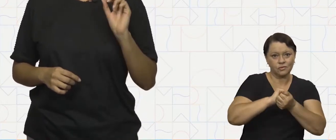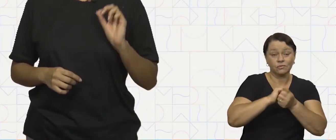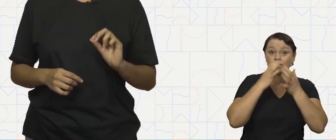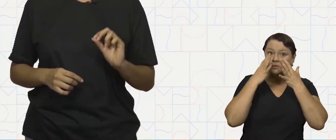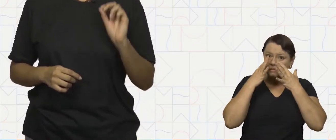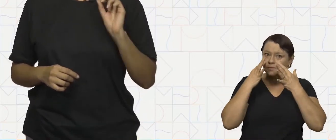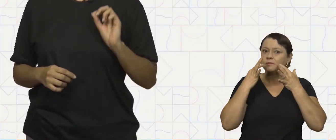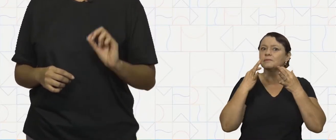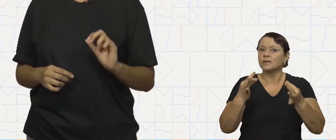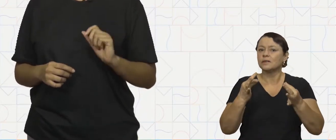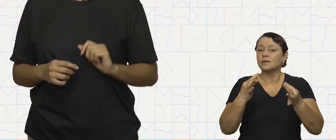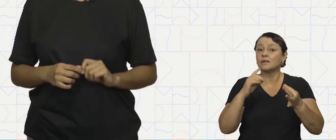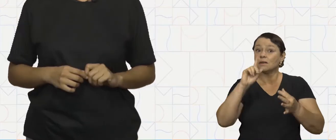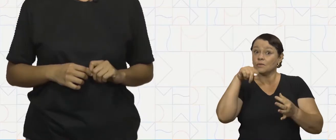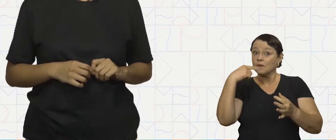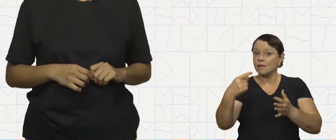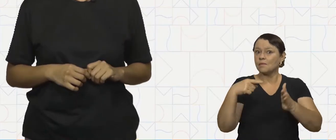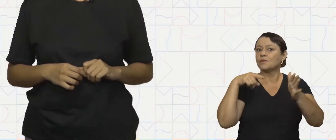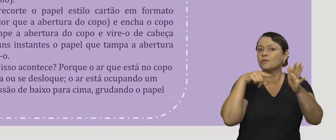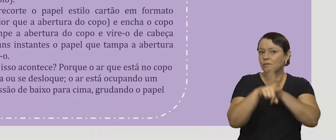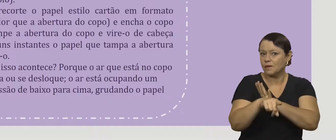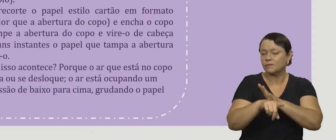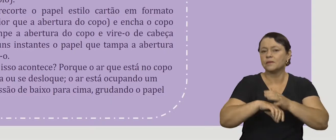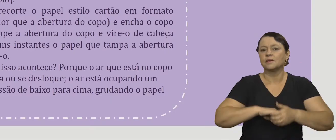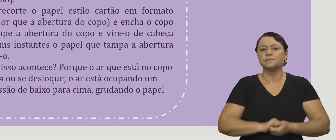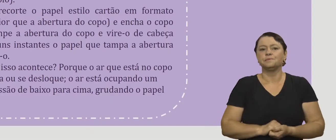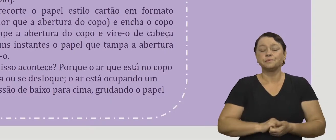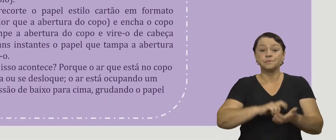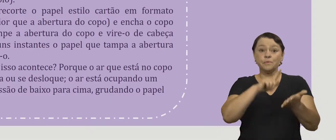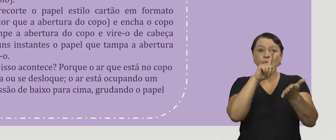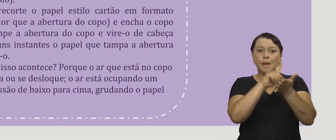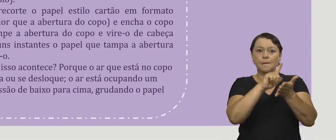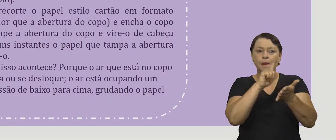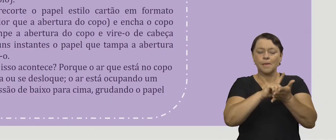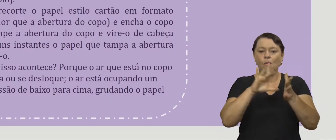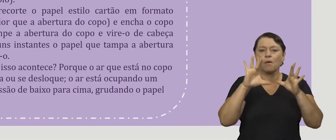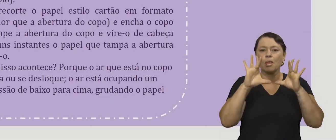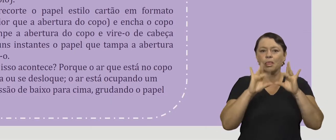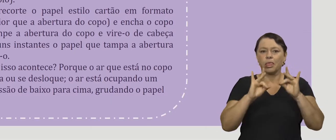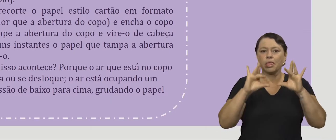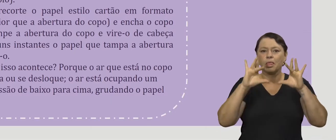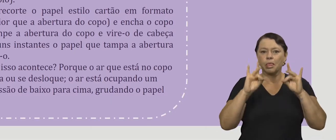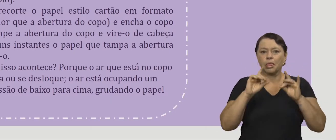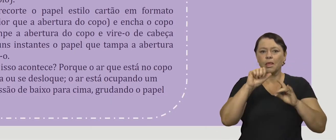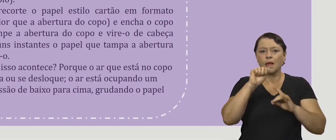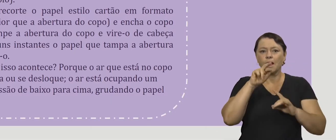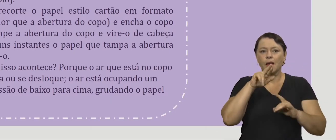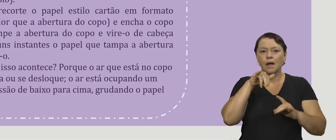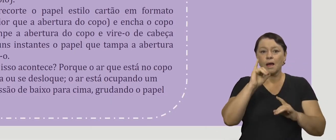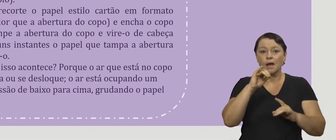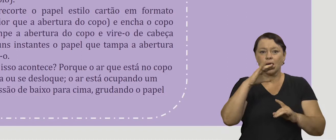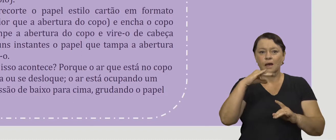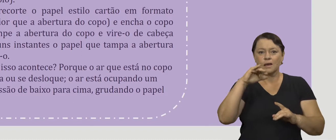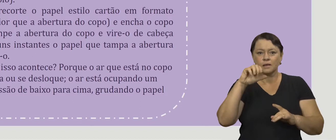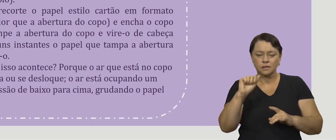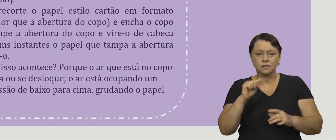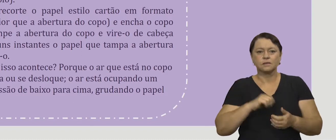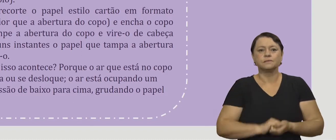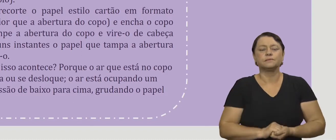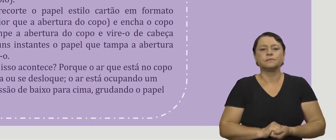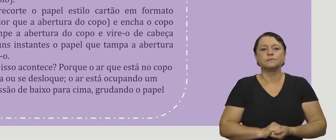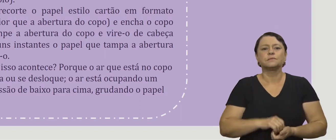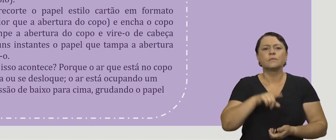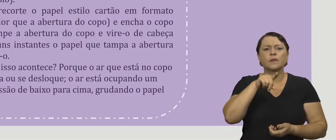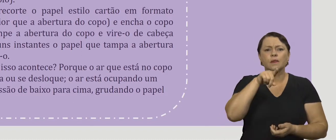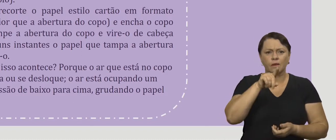Fiquem atentos para as perguntas que farei sobre ele. Papel Grudento, por Arícia Gisele. Você alguma vez